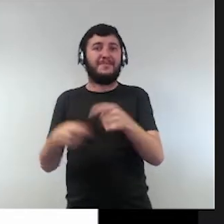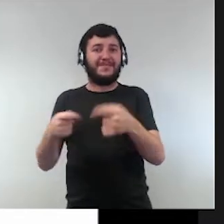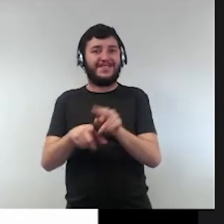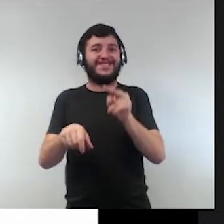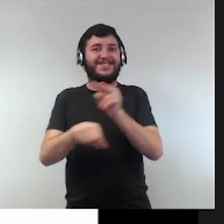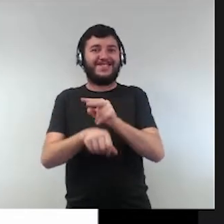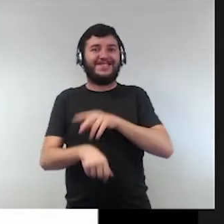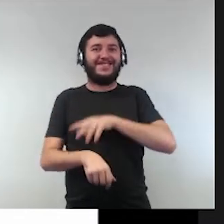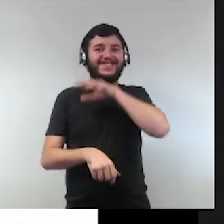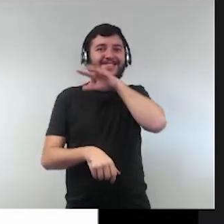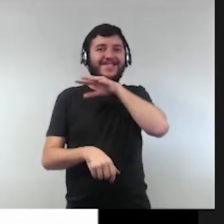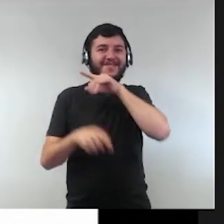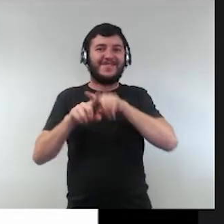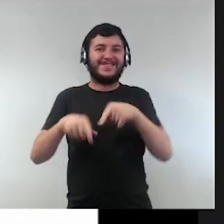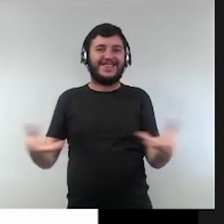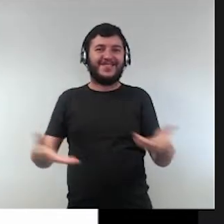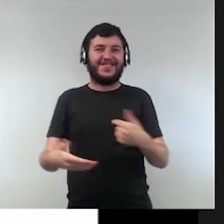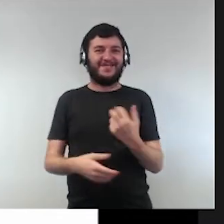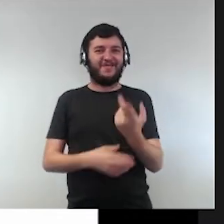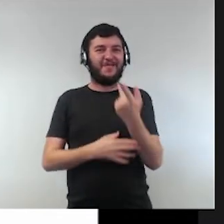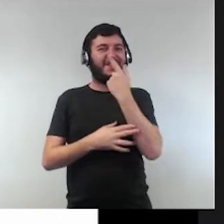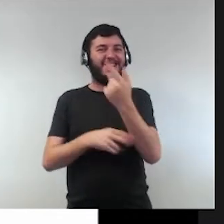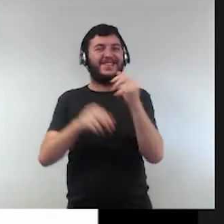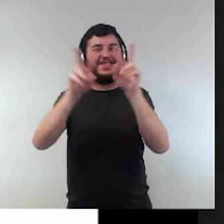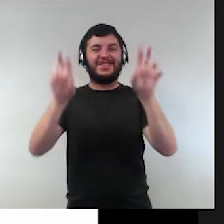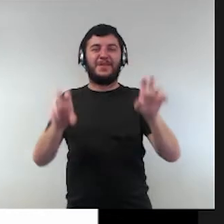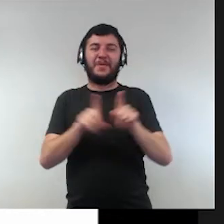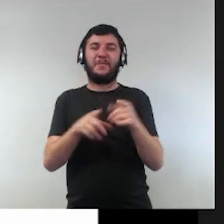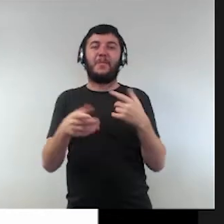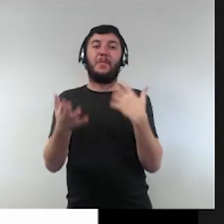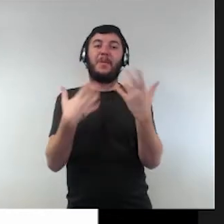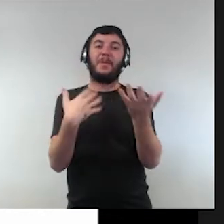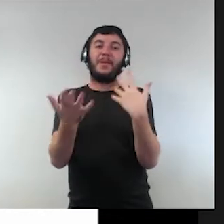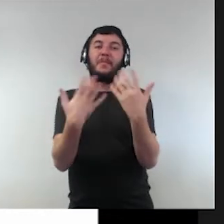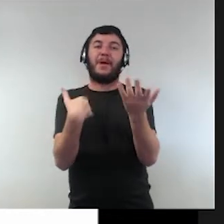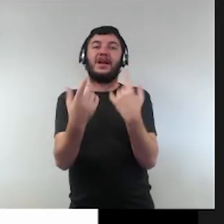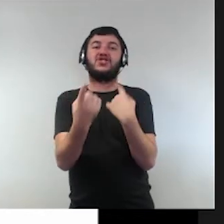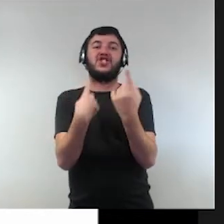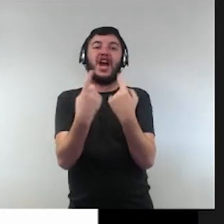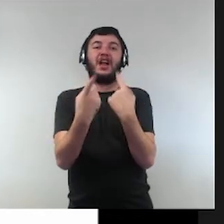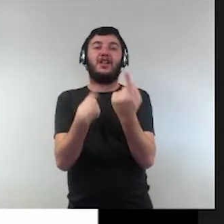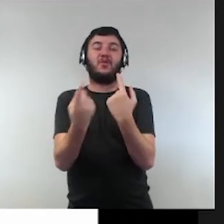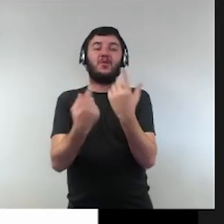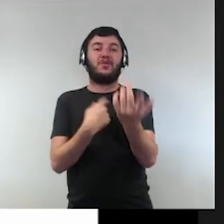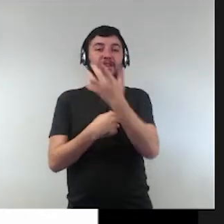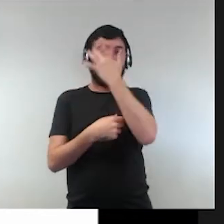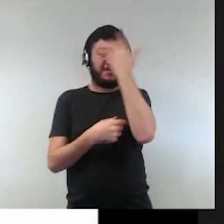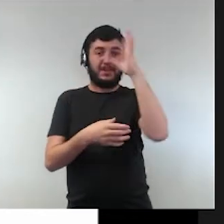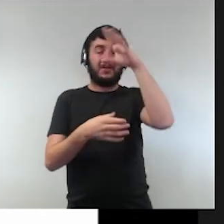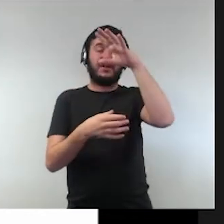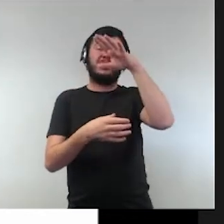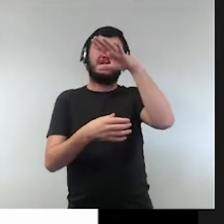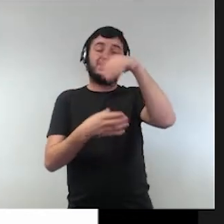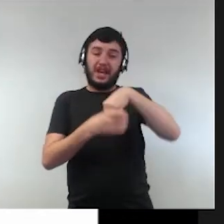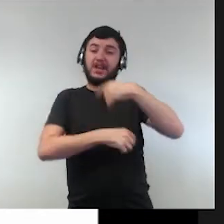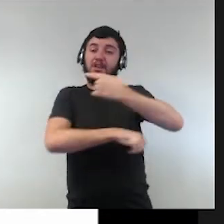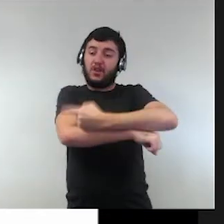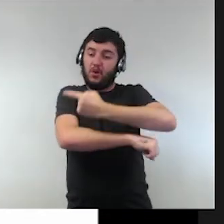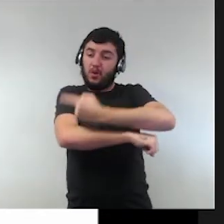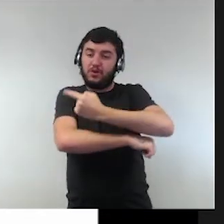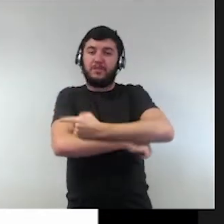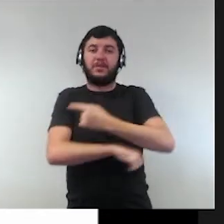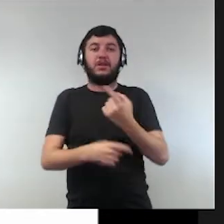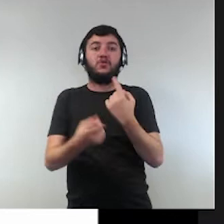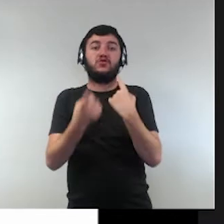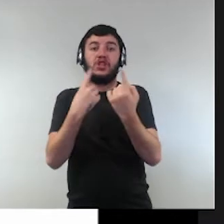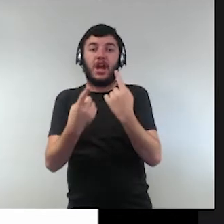vez a necessidade da conversa, do diálogo entre os condôminos. Às vezes o direito dos animais tem que prevalecer, mas às vezes o tutor